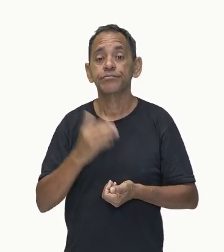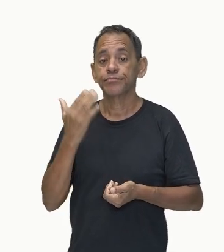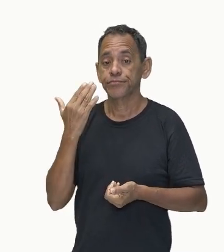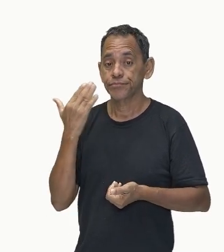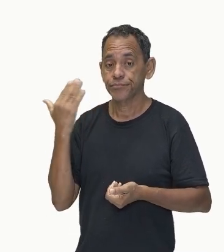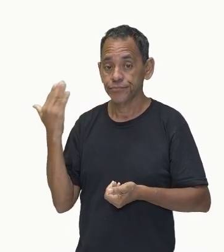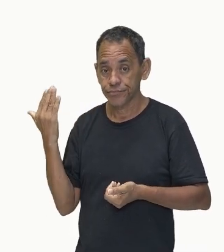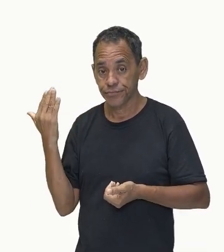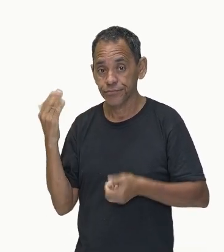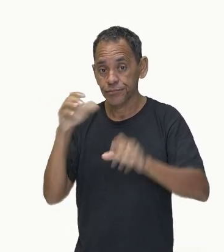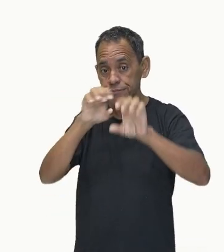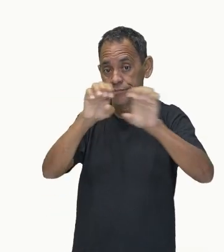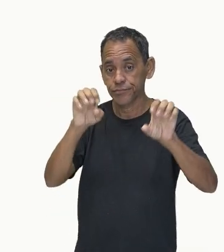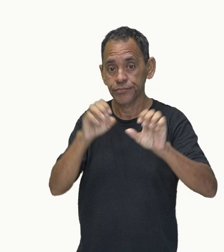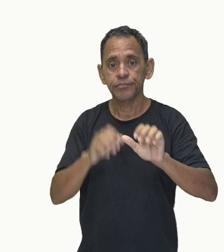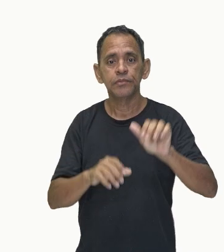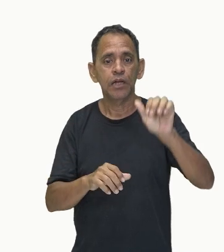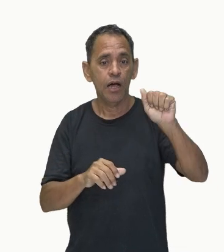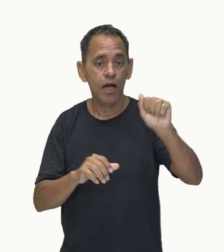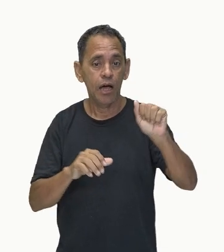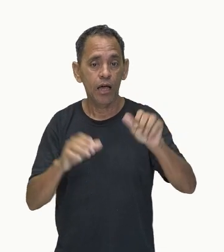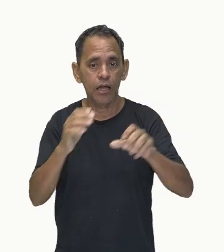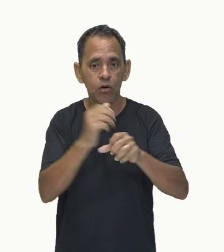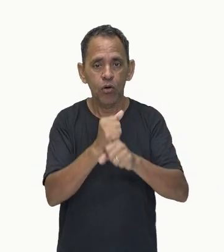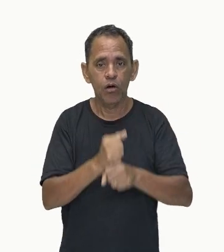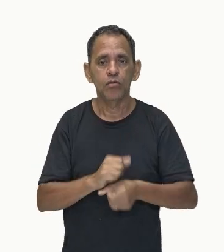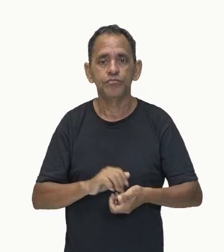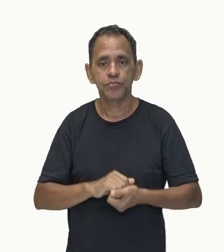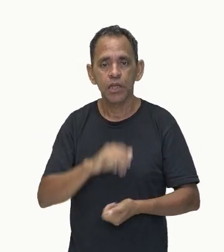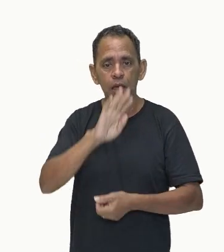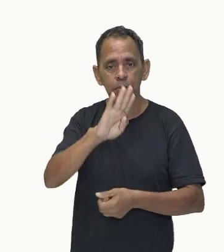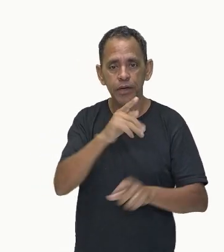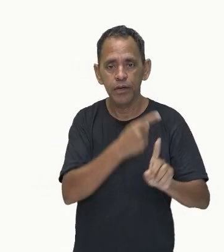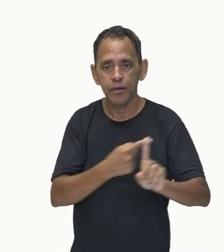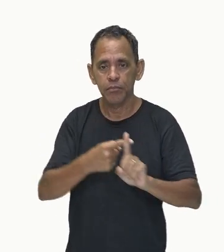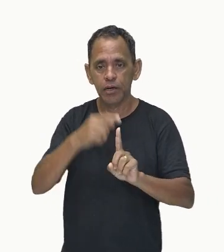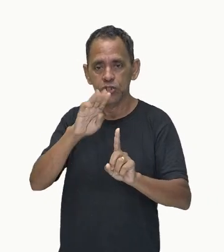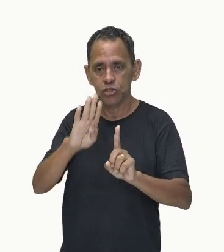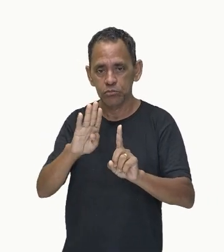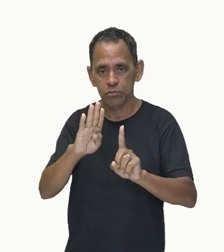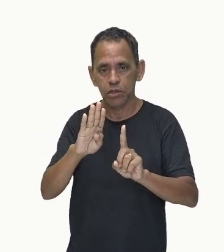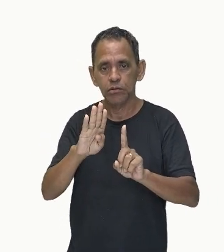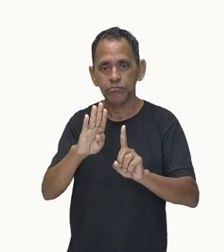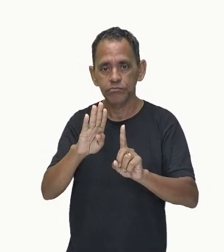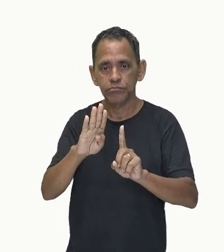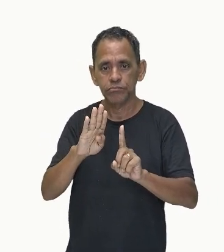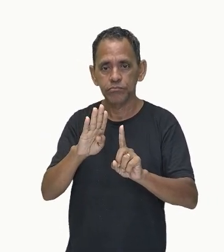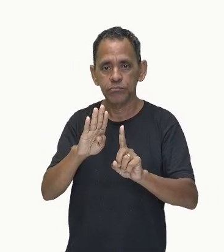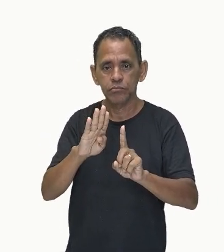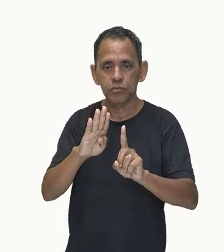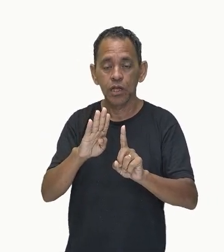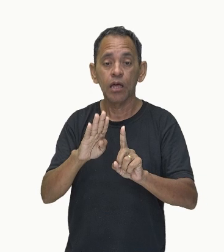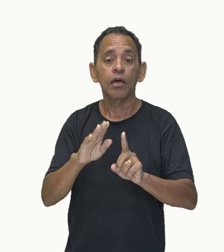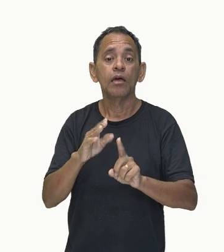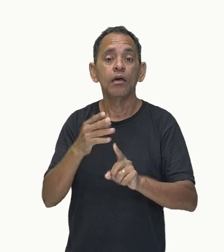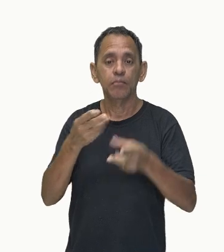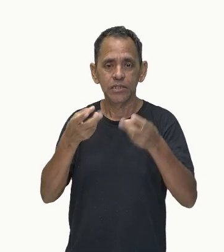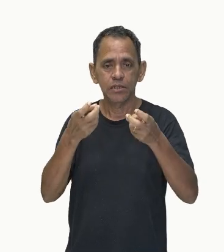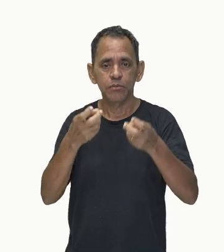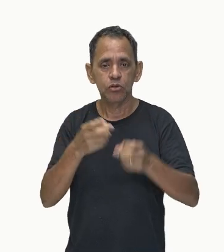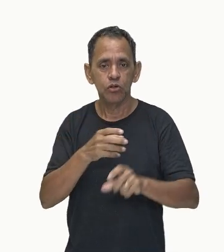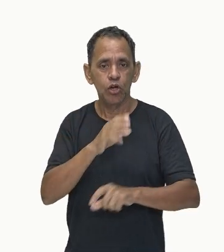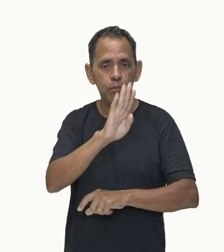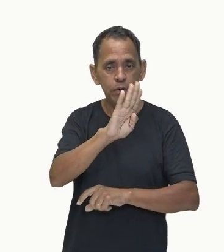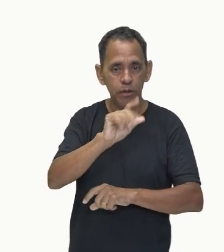maior mais a base menor, faz a soma primeiro, depois multiplica pela altura